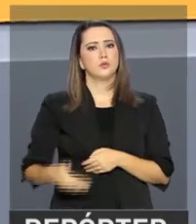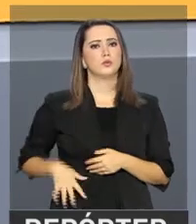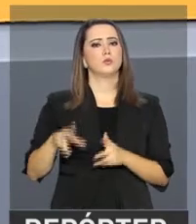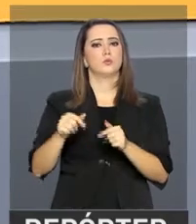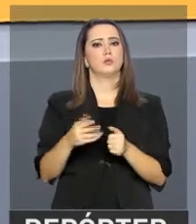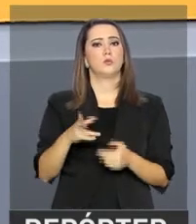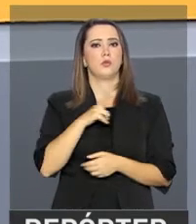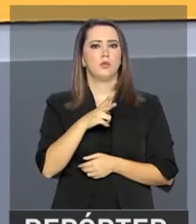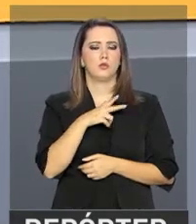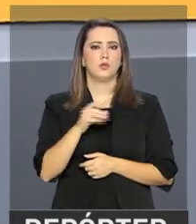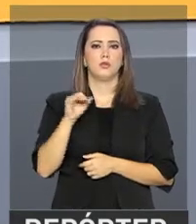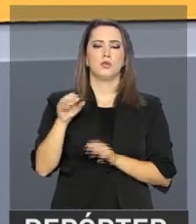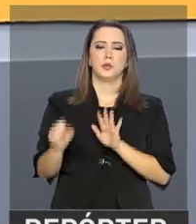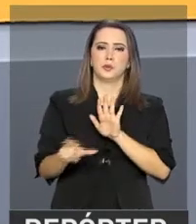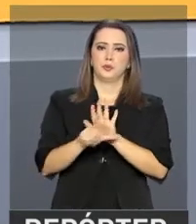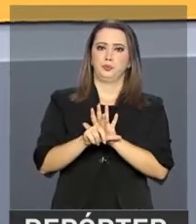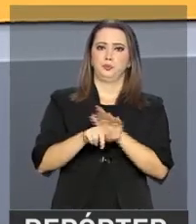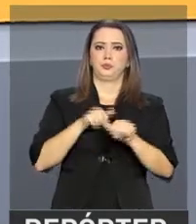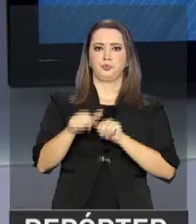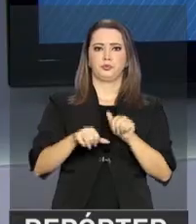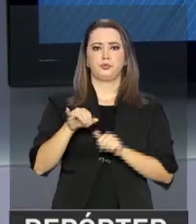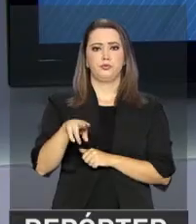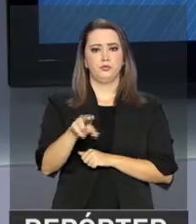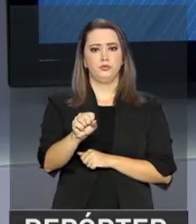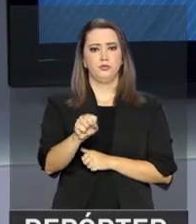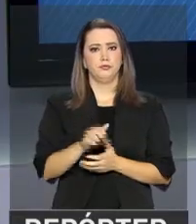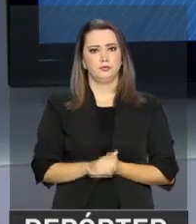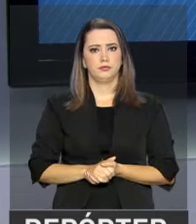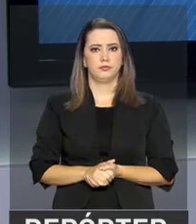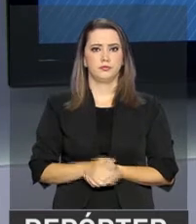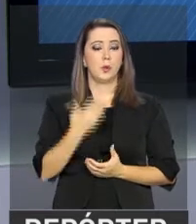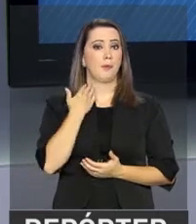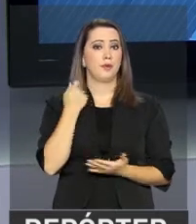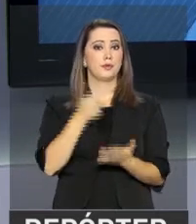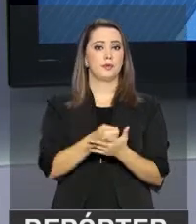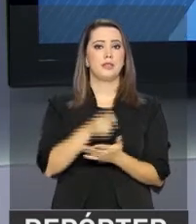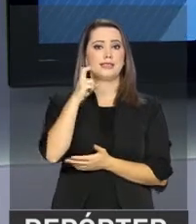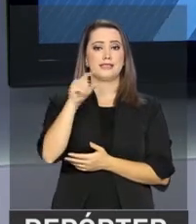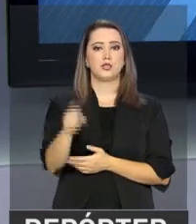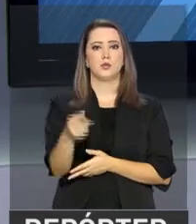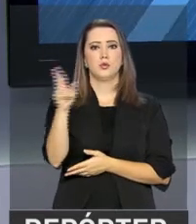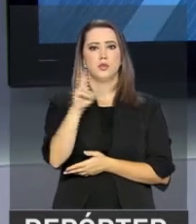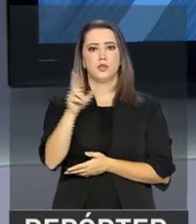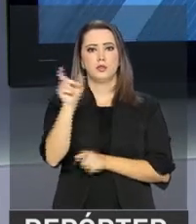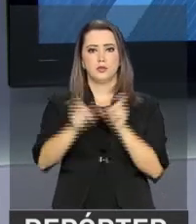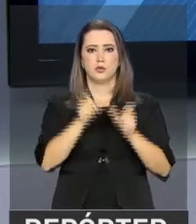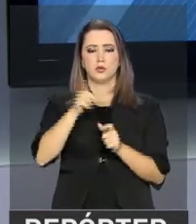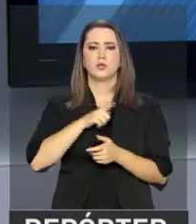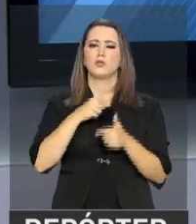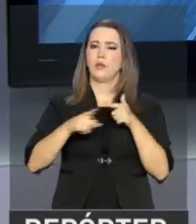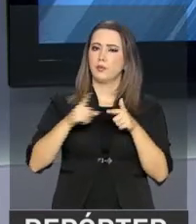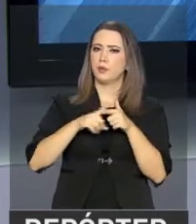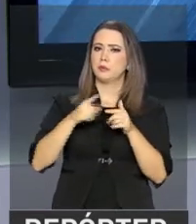como um todo em particular a da previdência bancos pagam até 5 mil reais à vista para poupadores que tiveram